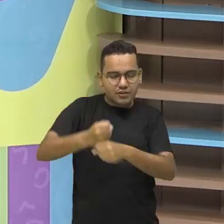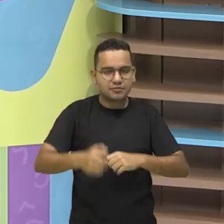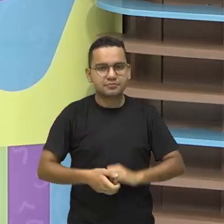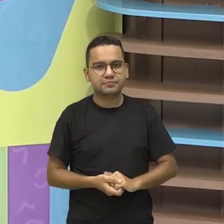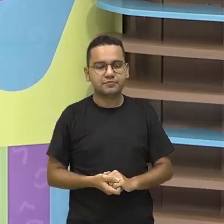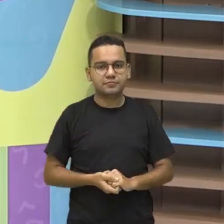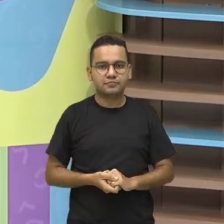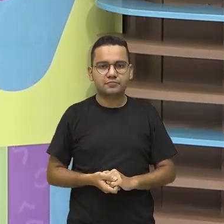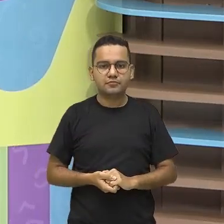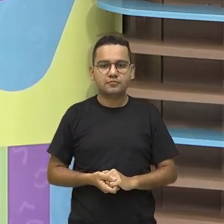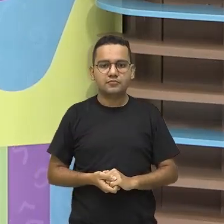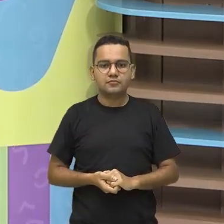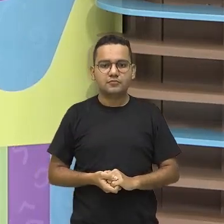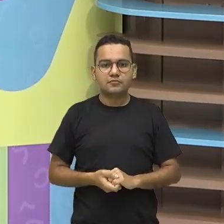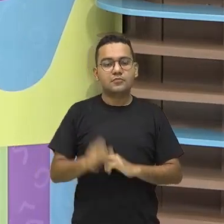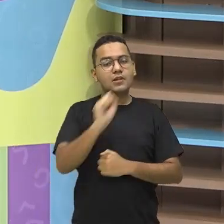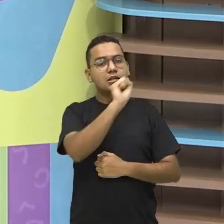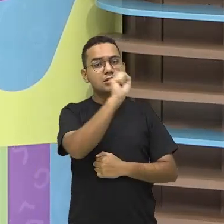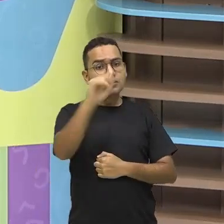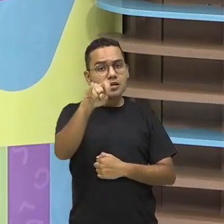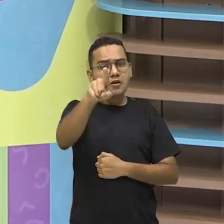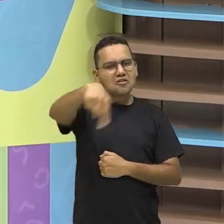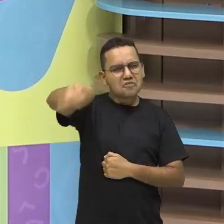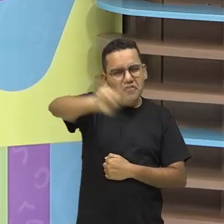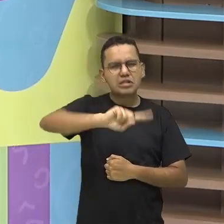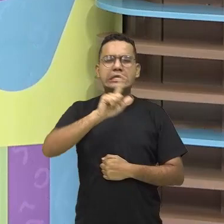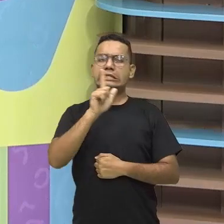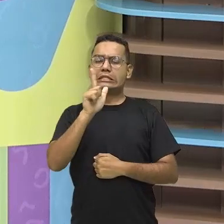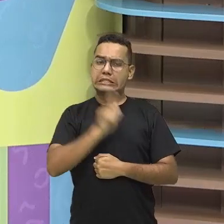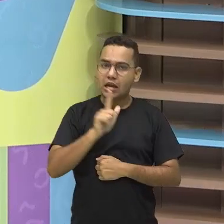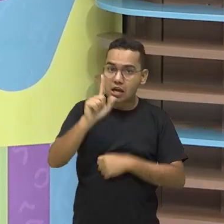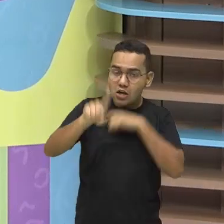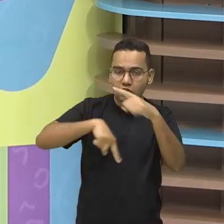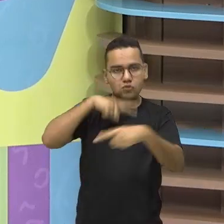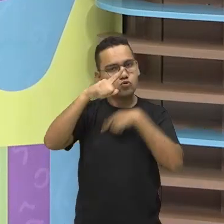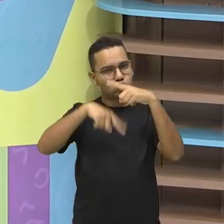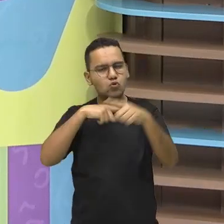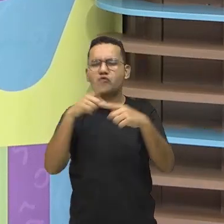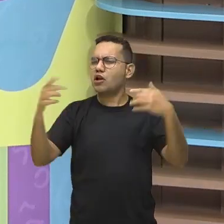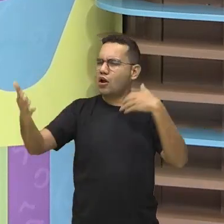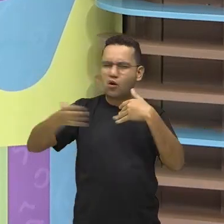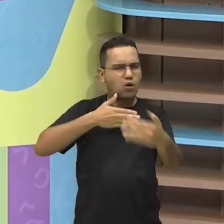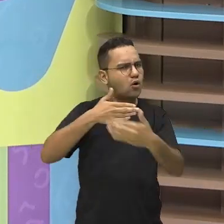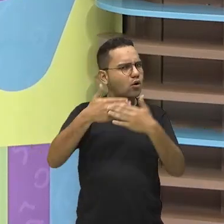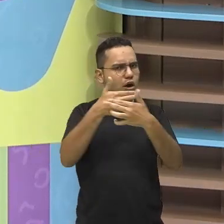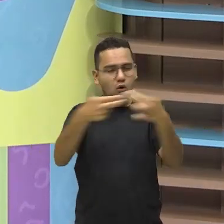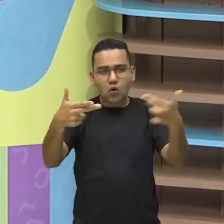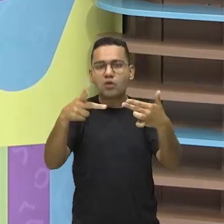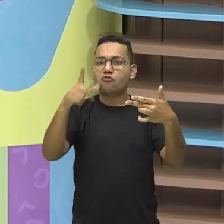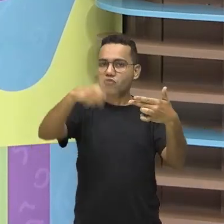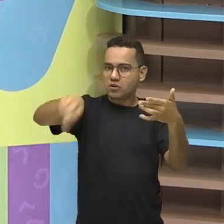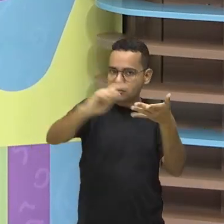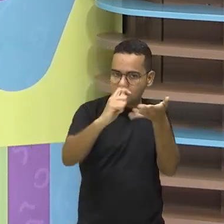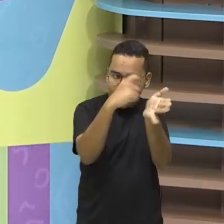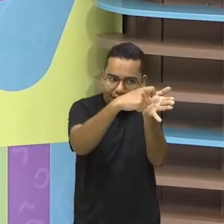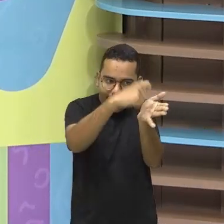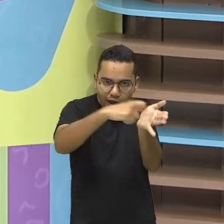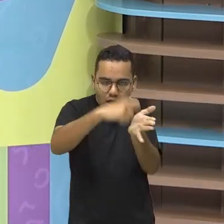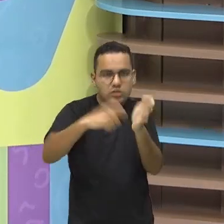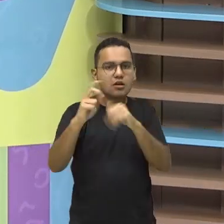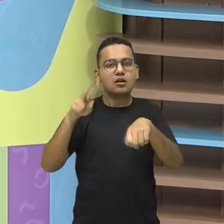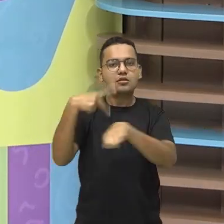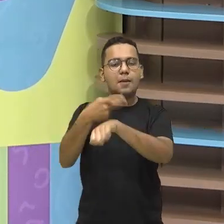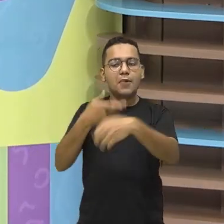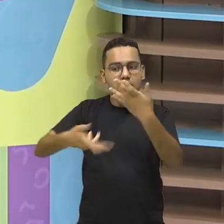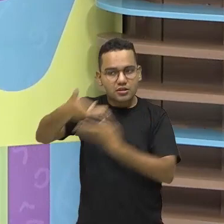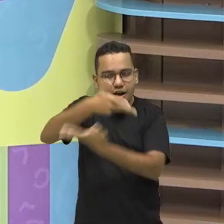se após esta revisão você ainda tiver alguma dúvida, qualquer que seja, anota e na